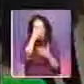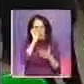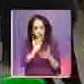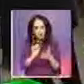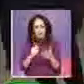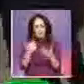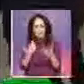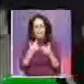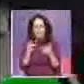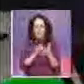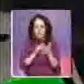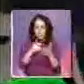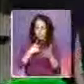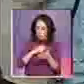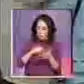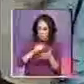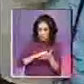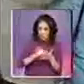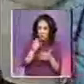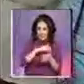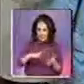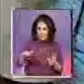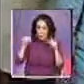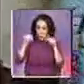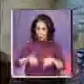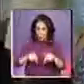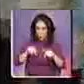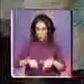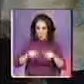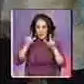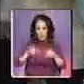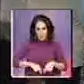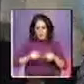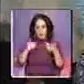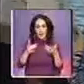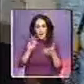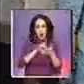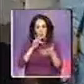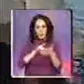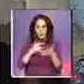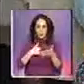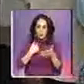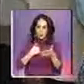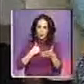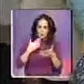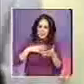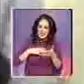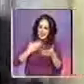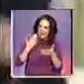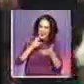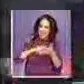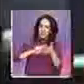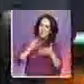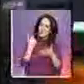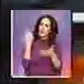E por isso os livros que escrevemos para miúdos hoje também são os livros que nós talvez quiséssemos ter lido quando